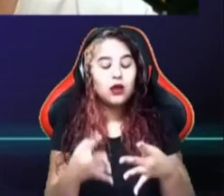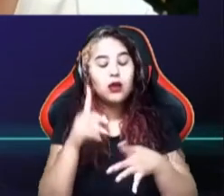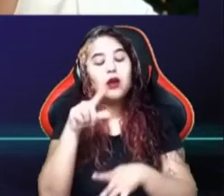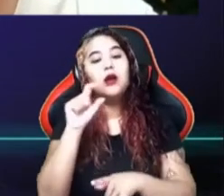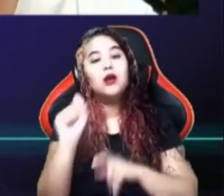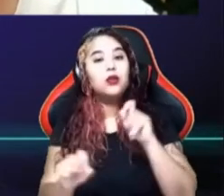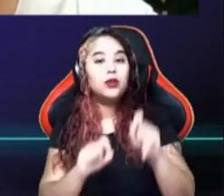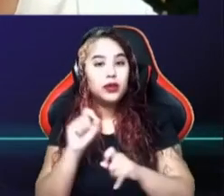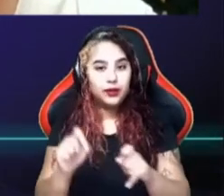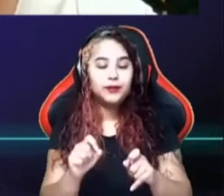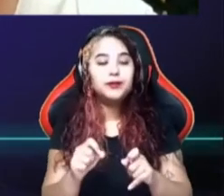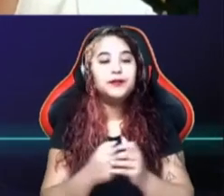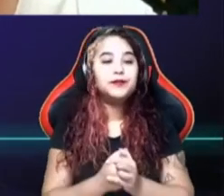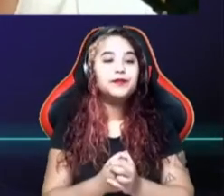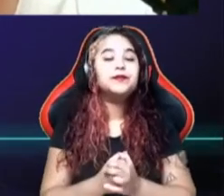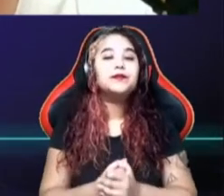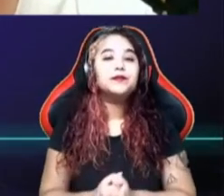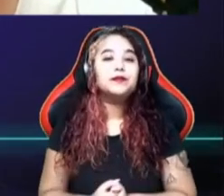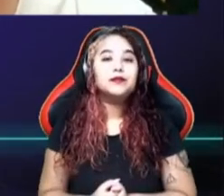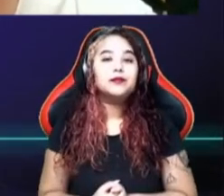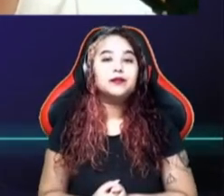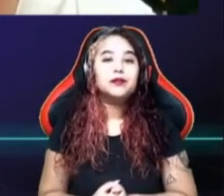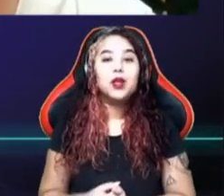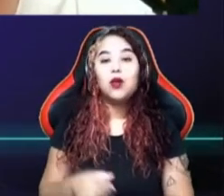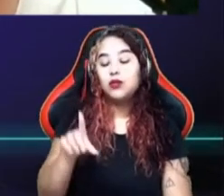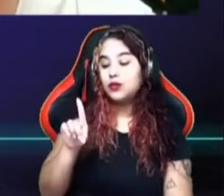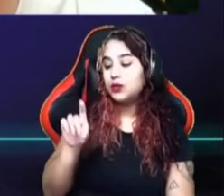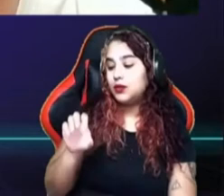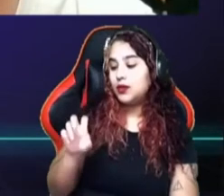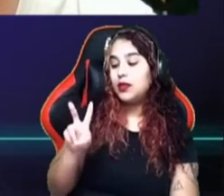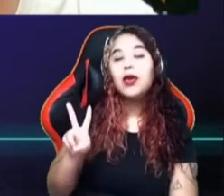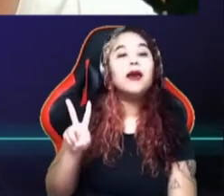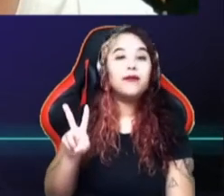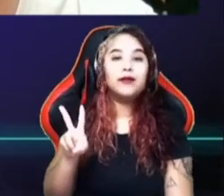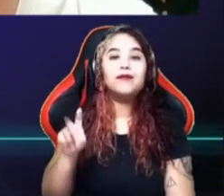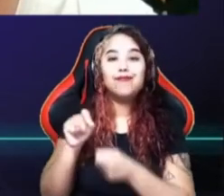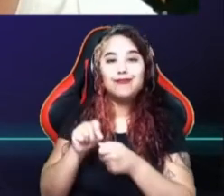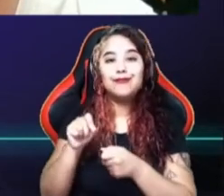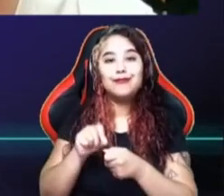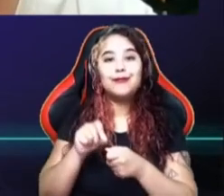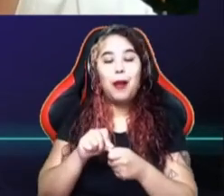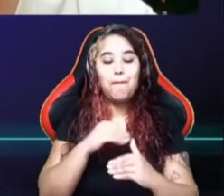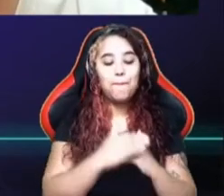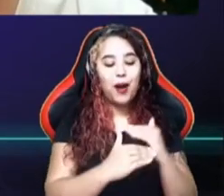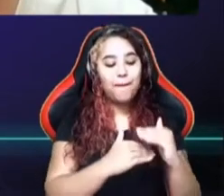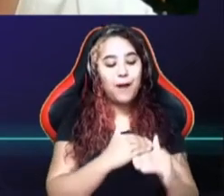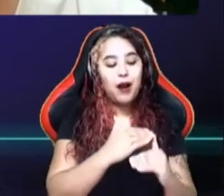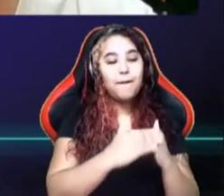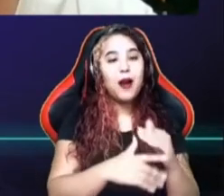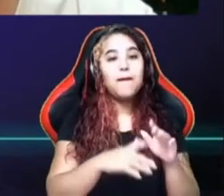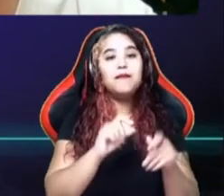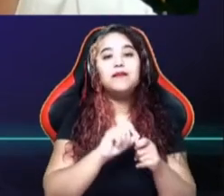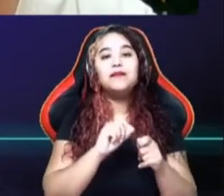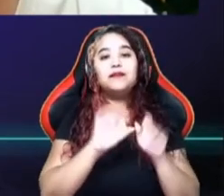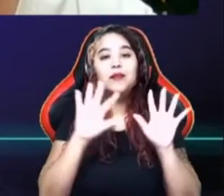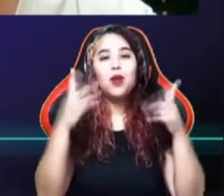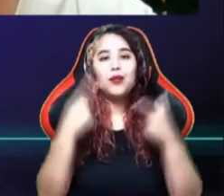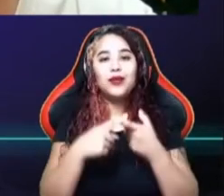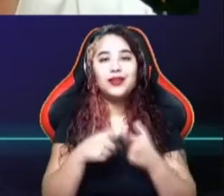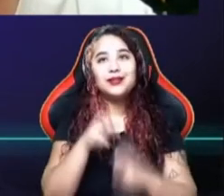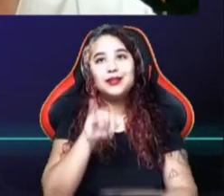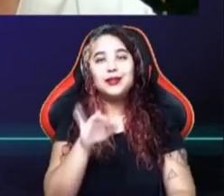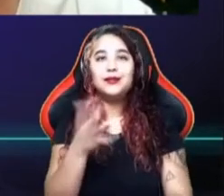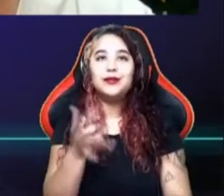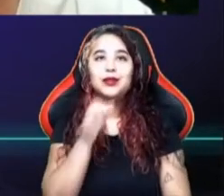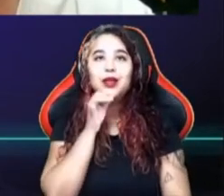é também a abertura hoje dos desenvolvedores para fazer esse tipo de ação, né? Porque se a gente chegasse há 5, 10 anos atrás com